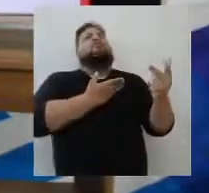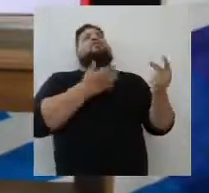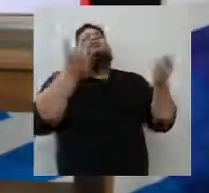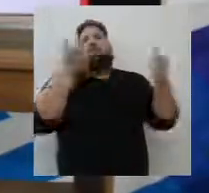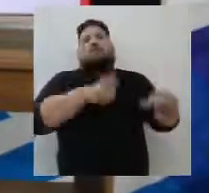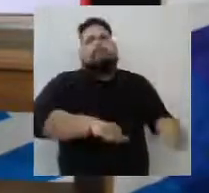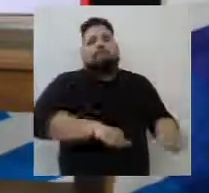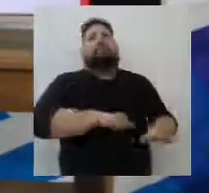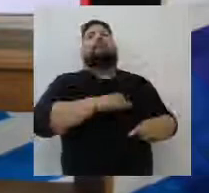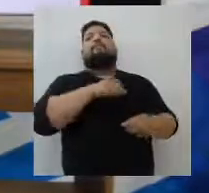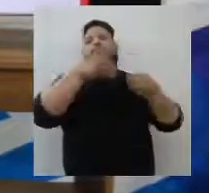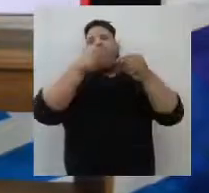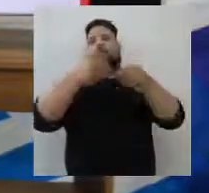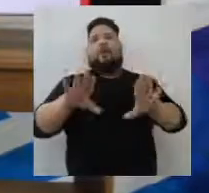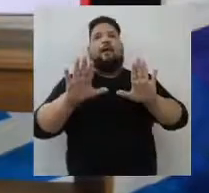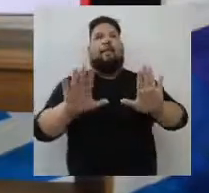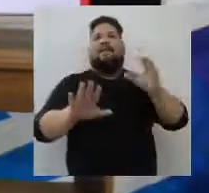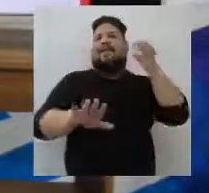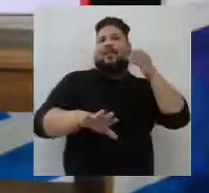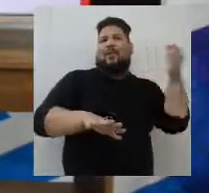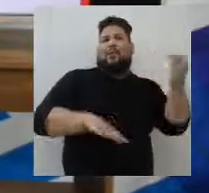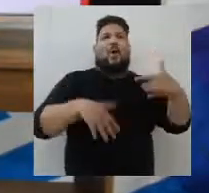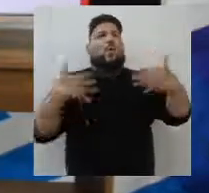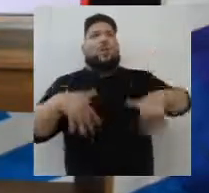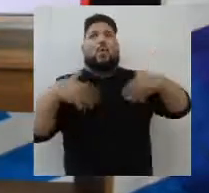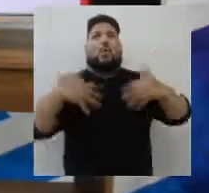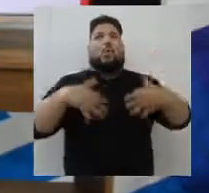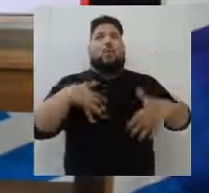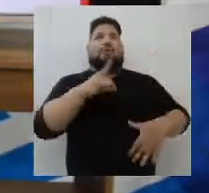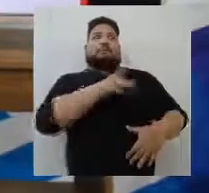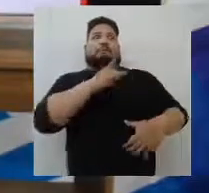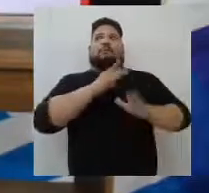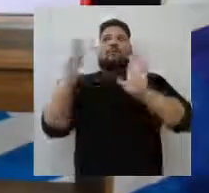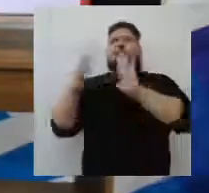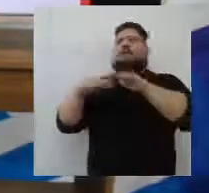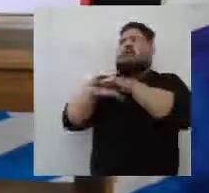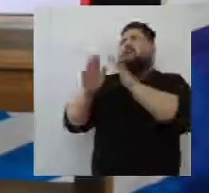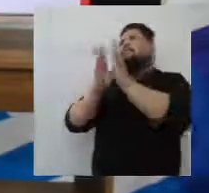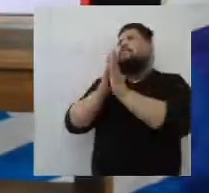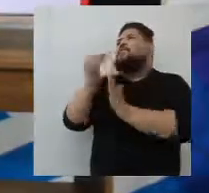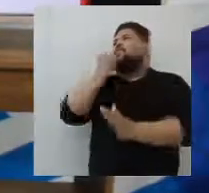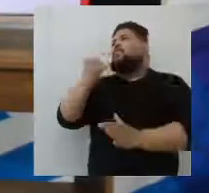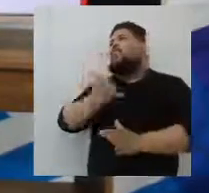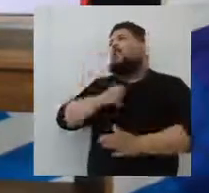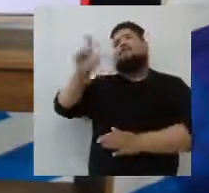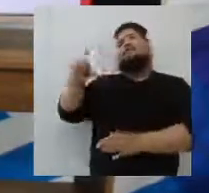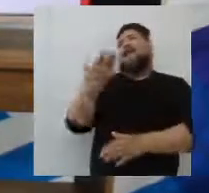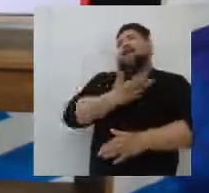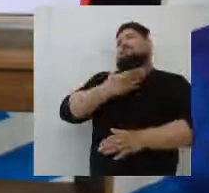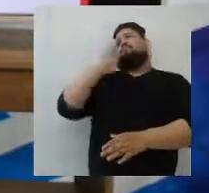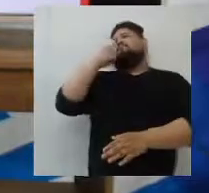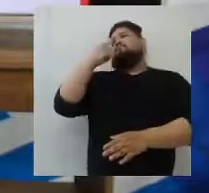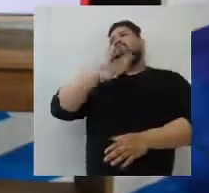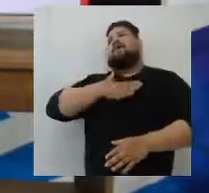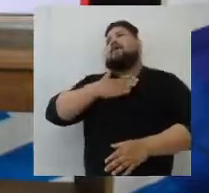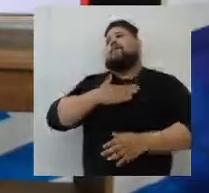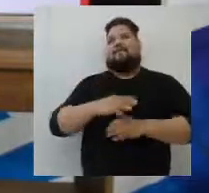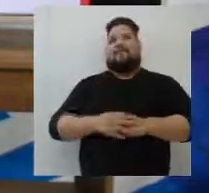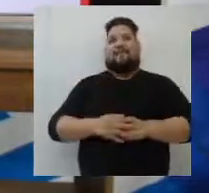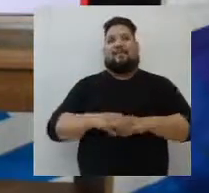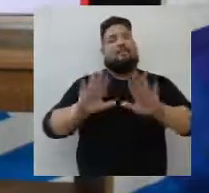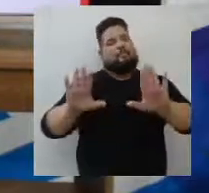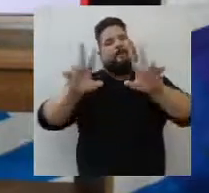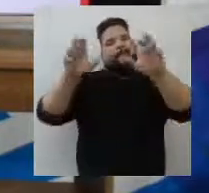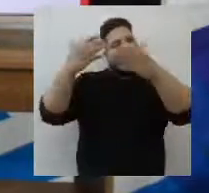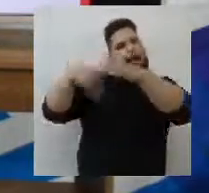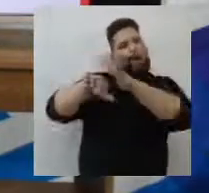tarde Dom Pedro vai pedir arrego, vai dizer, me perdoe, meu best friend. Mas isso aí é